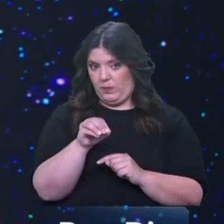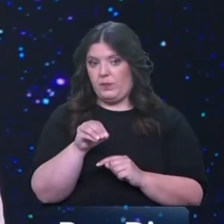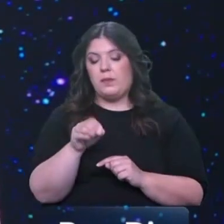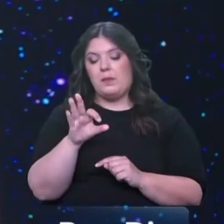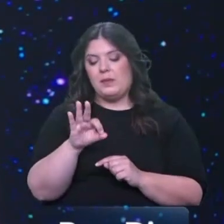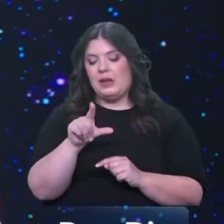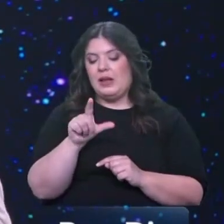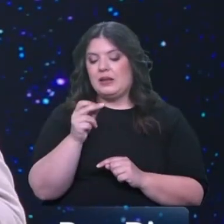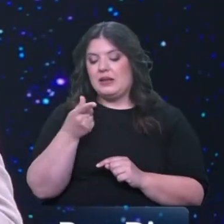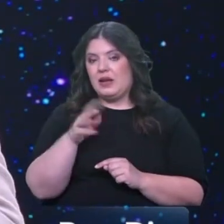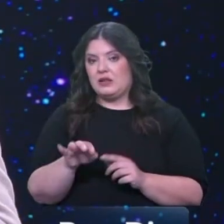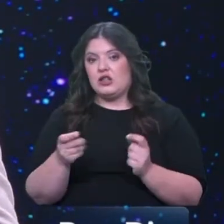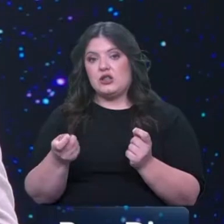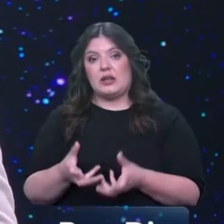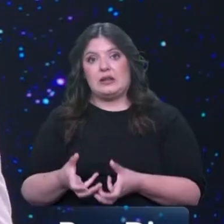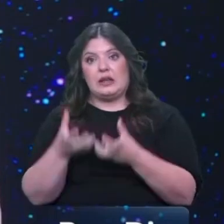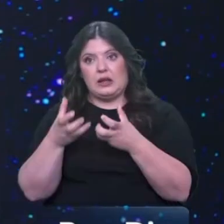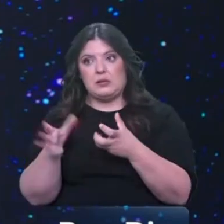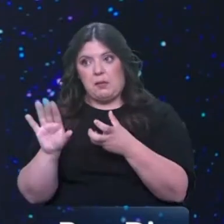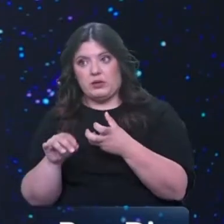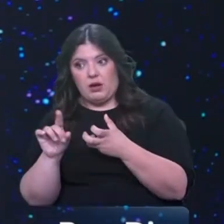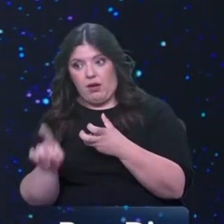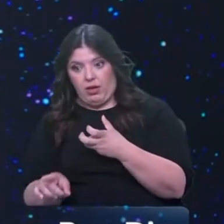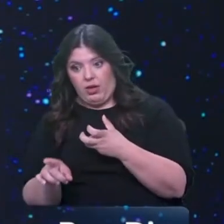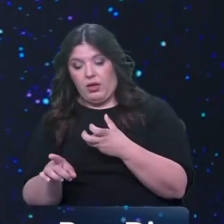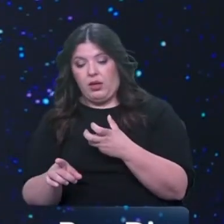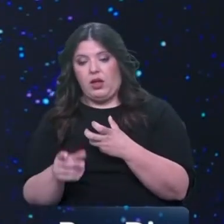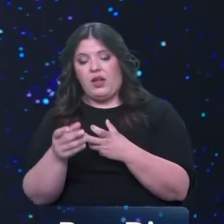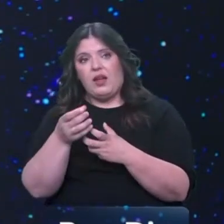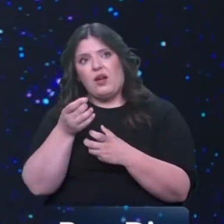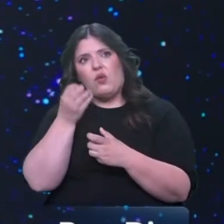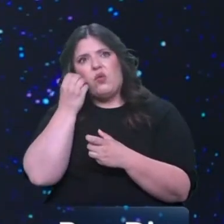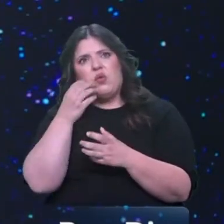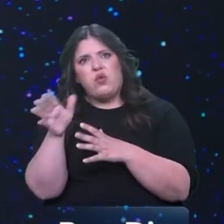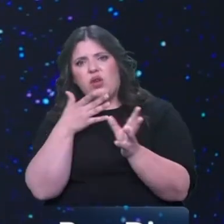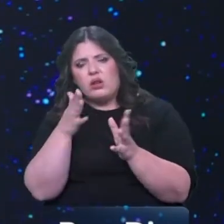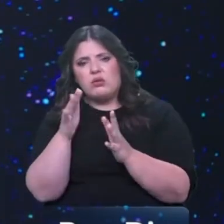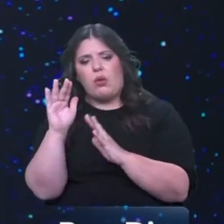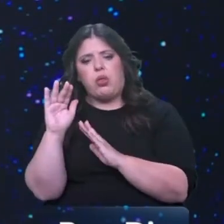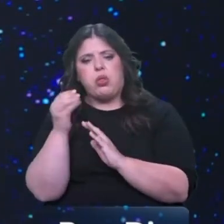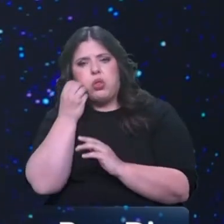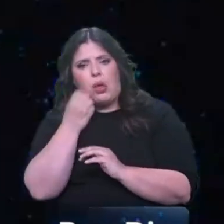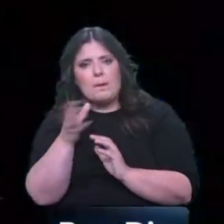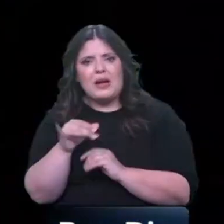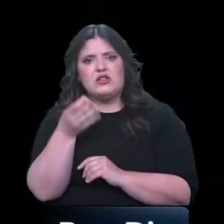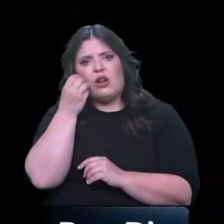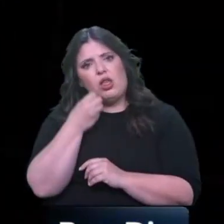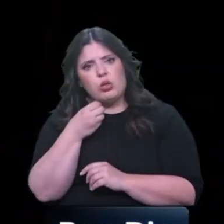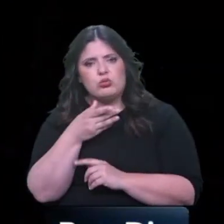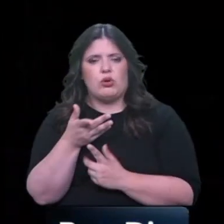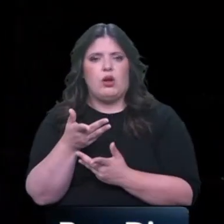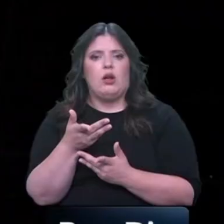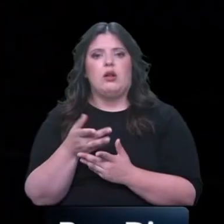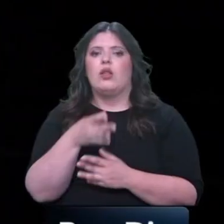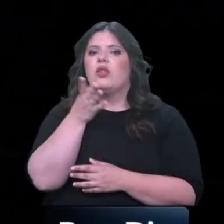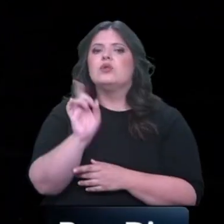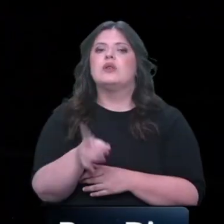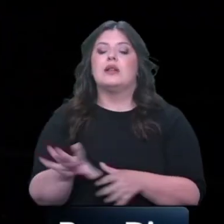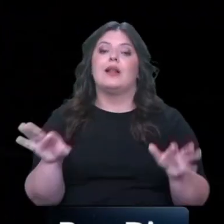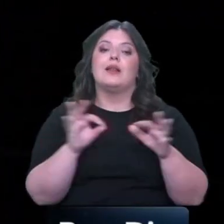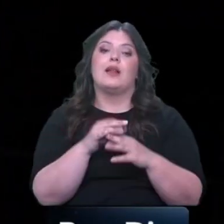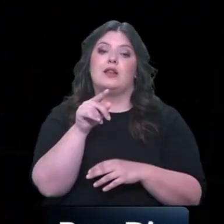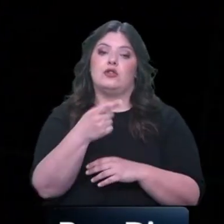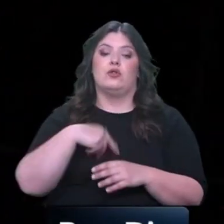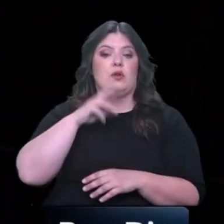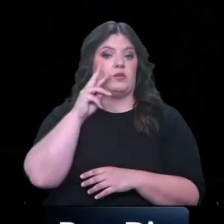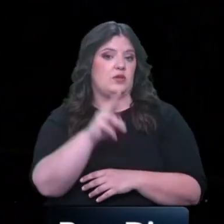que, quanto mais quente forem, menos velozes são os seus ventos. O que é que dizem os cientistas? Deve ter a ver com isto que nós estamos a